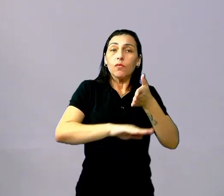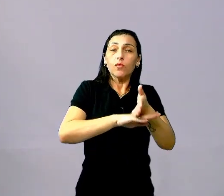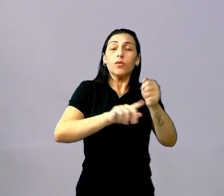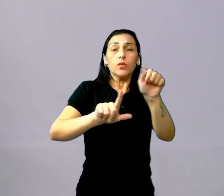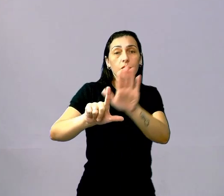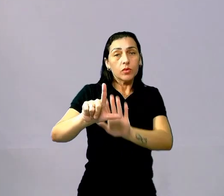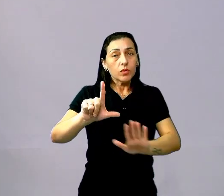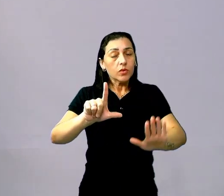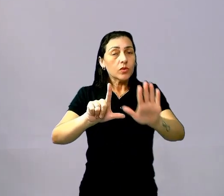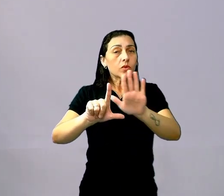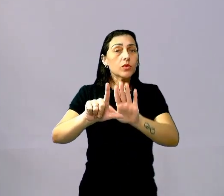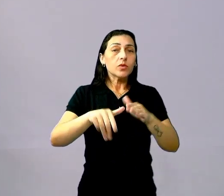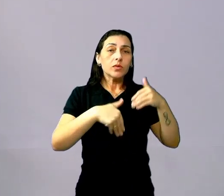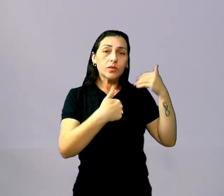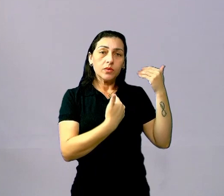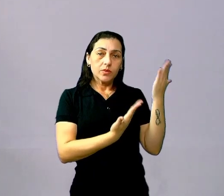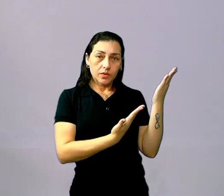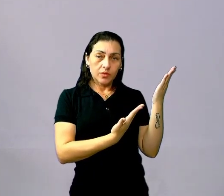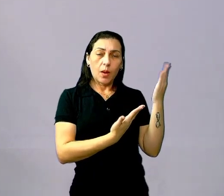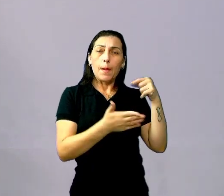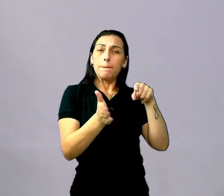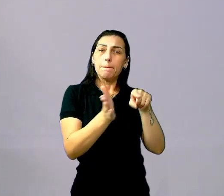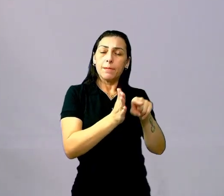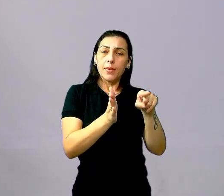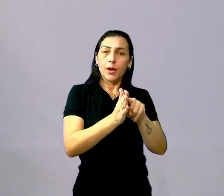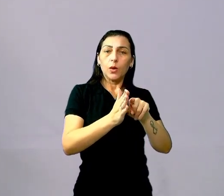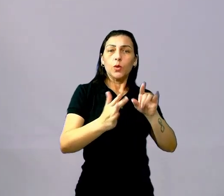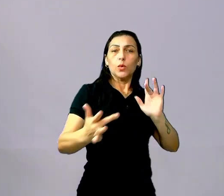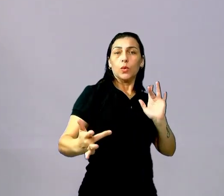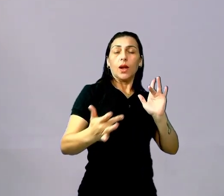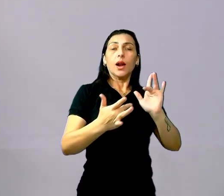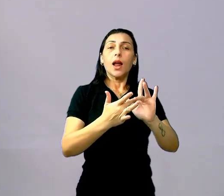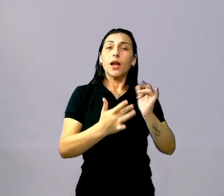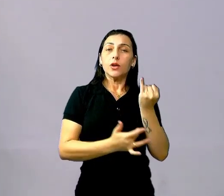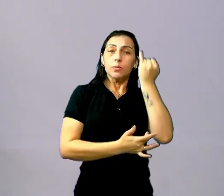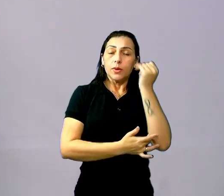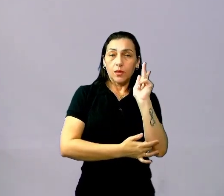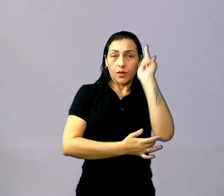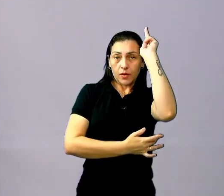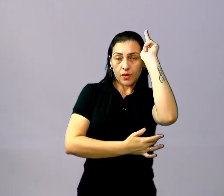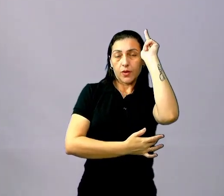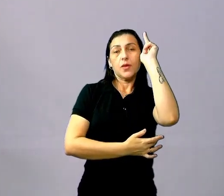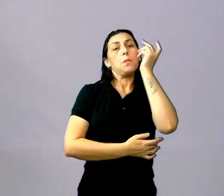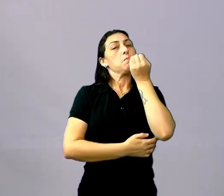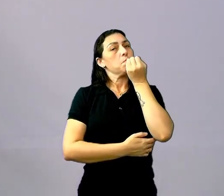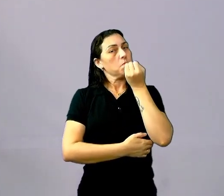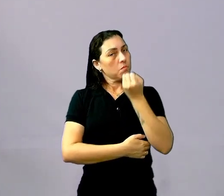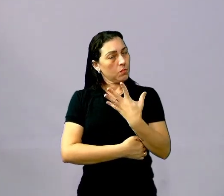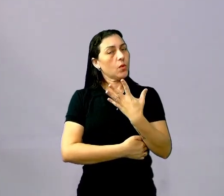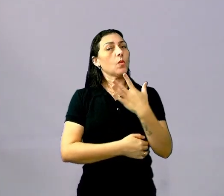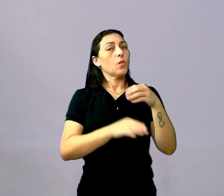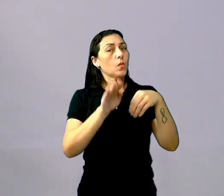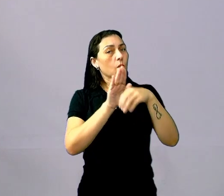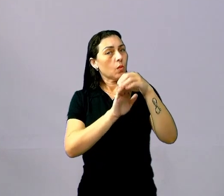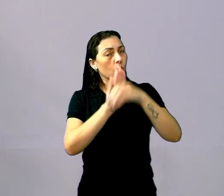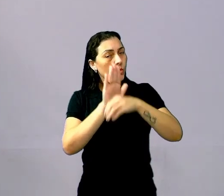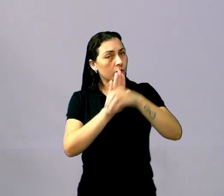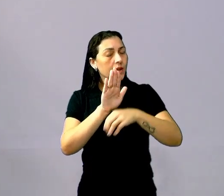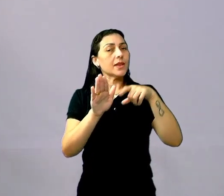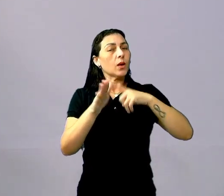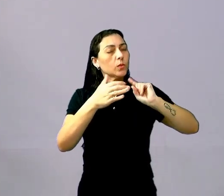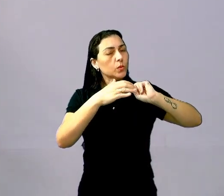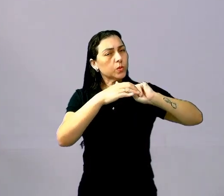Letra B, porque o conceito de felicidade, tal como o conceito de bom, serve de fundamento a uma